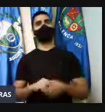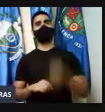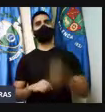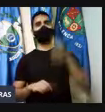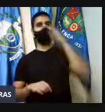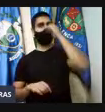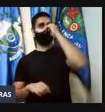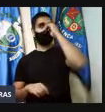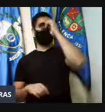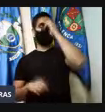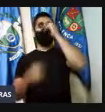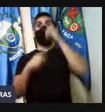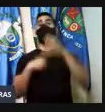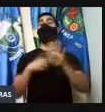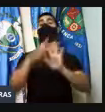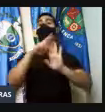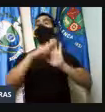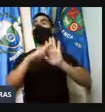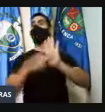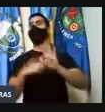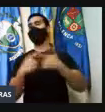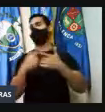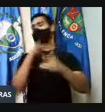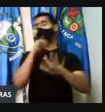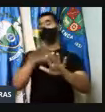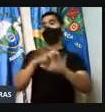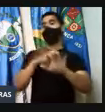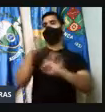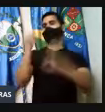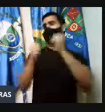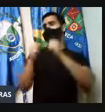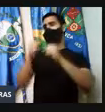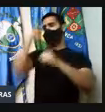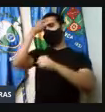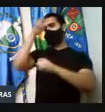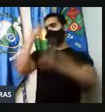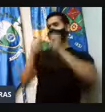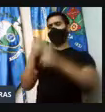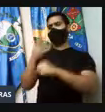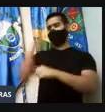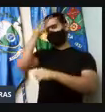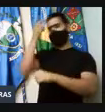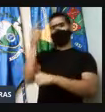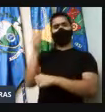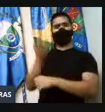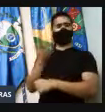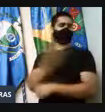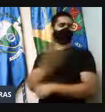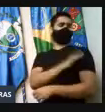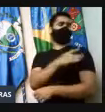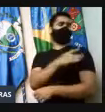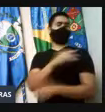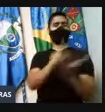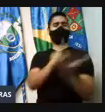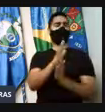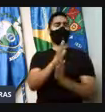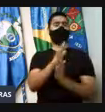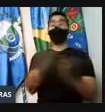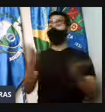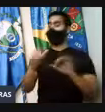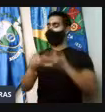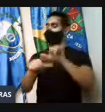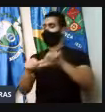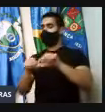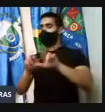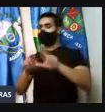Eles regulamentaram, porque entrava uma firma que o prefeito não gostava dela, mandava ela embora e ela saía no prejuízo. Eles criaram uma